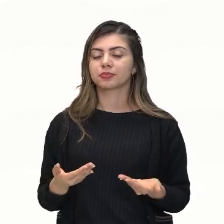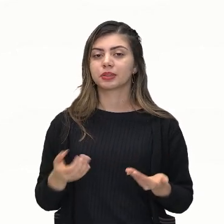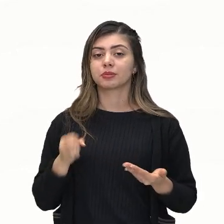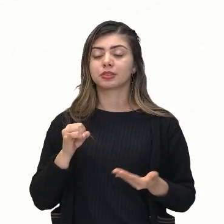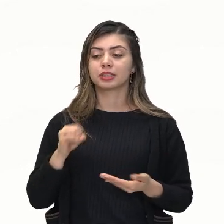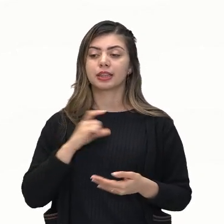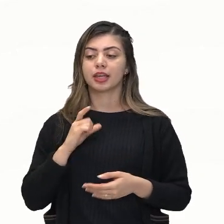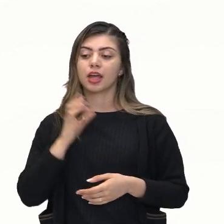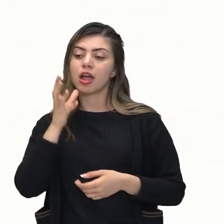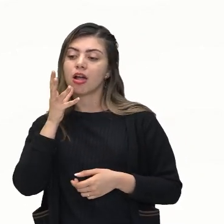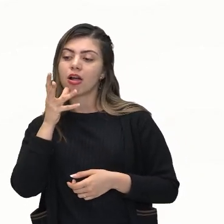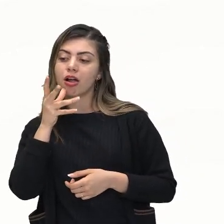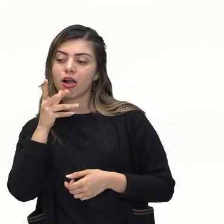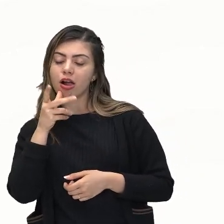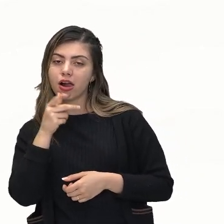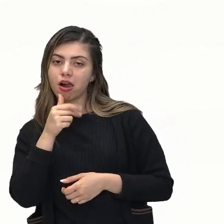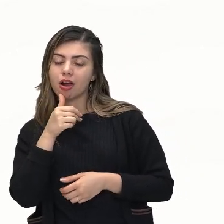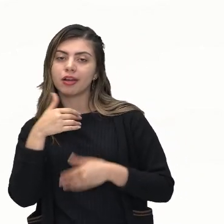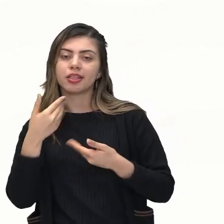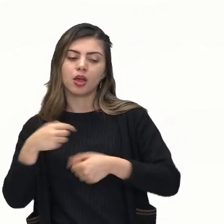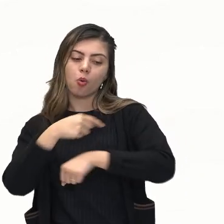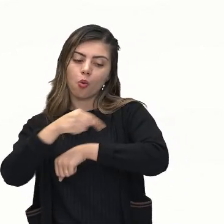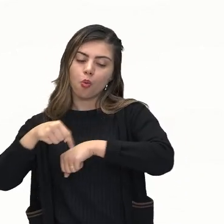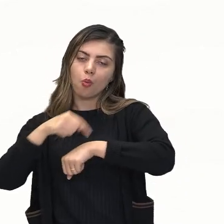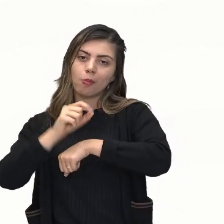devagar, logicamente, eu vou